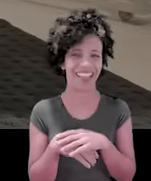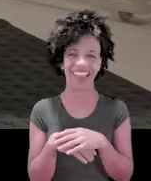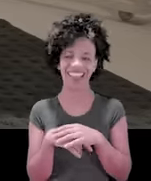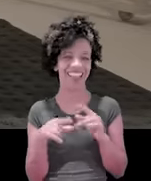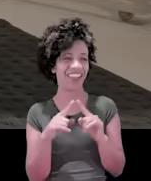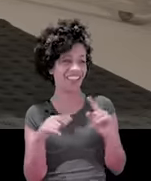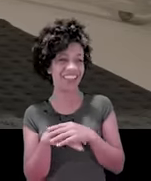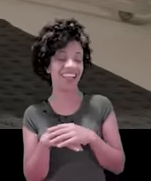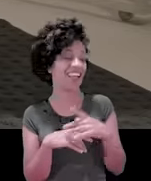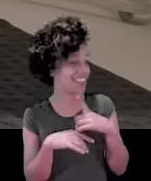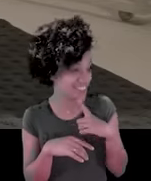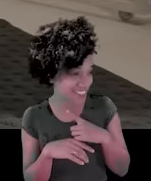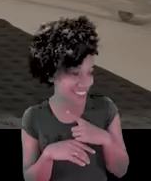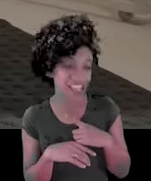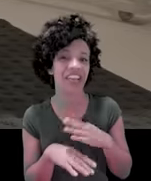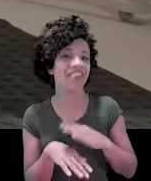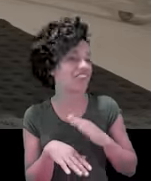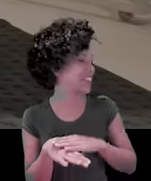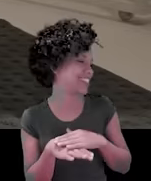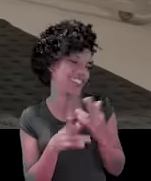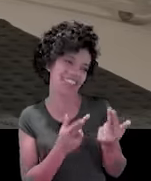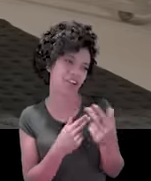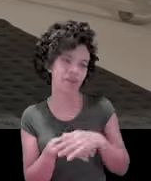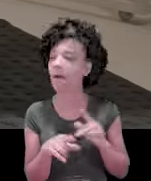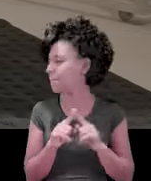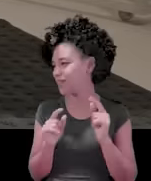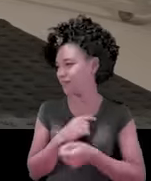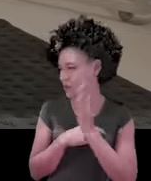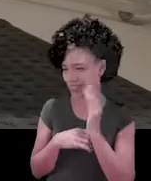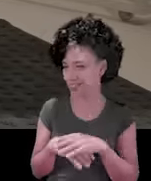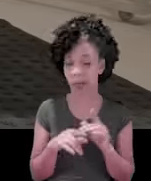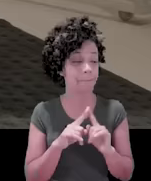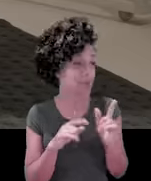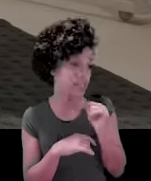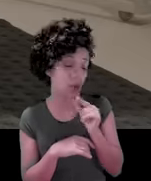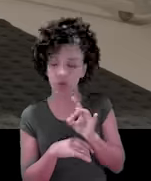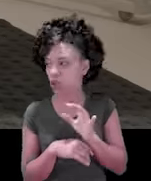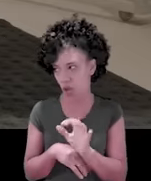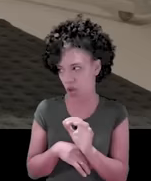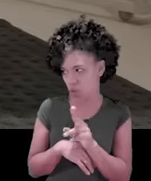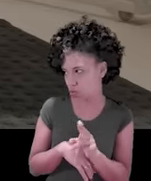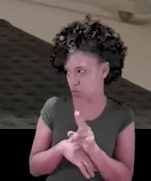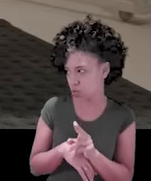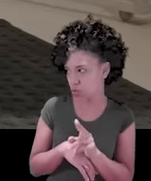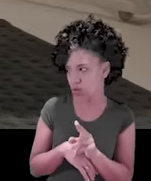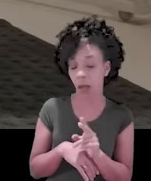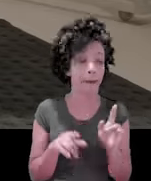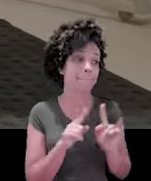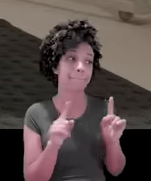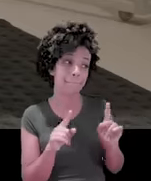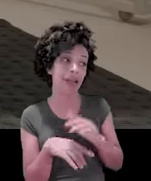era muito ruim aqui que eu já ouvi dizer que diz que fazer a mesma coisa tá vamos lá então essa água que usou na que até